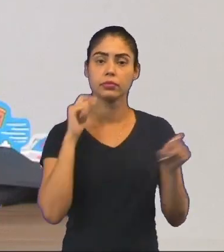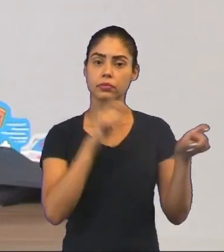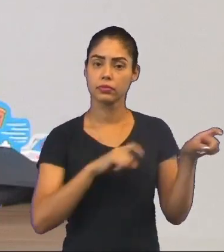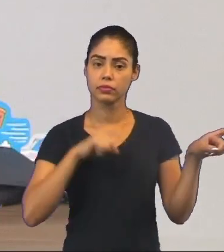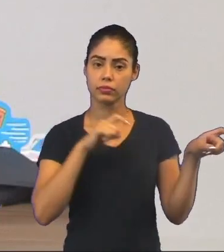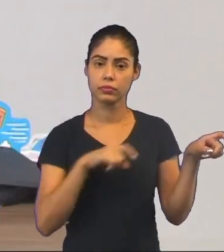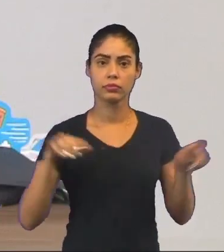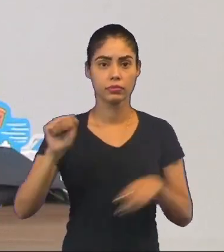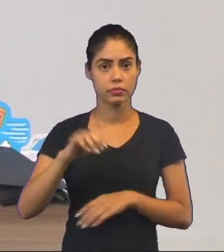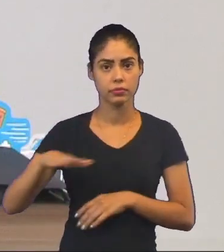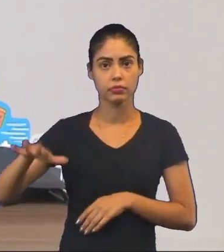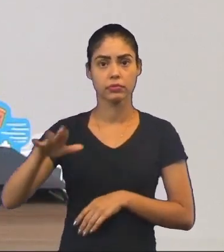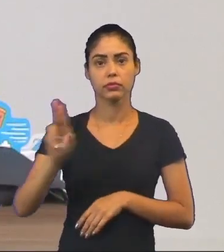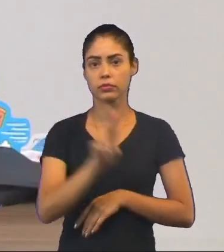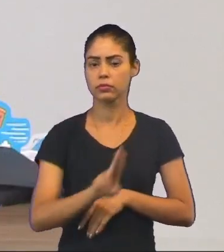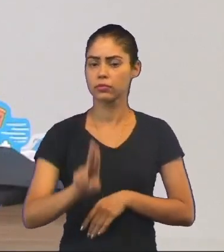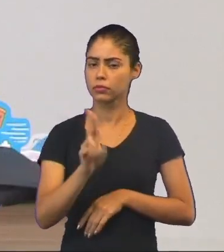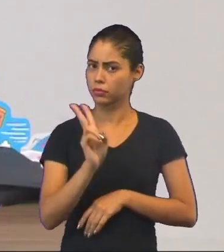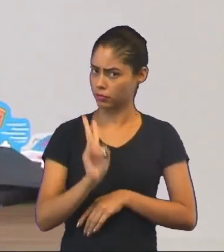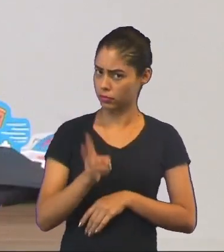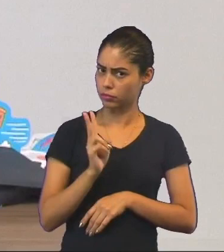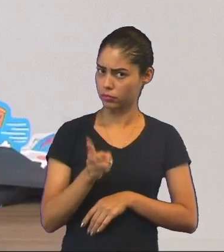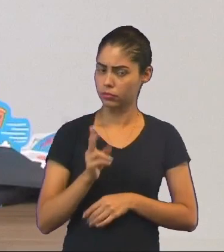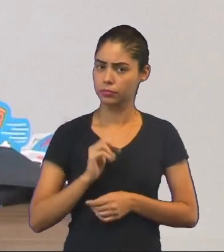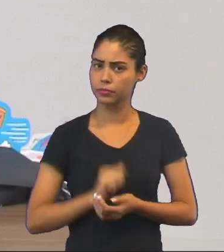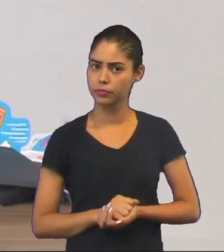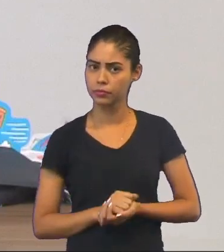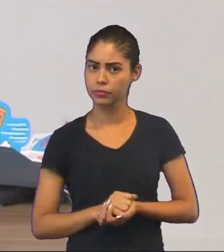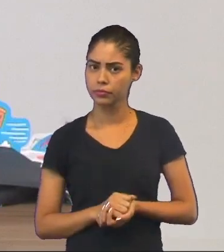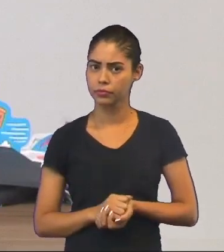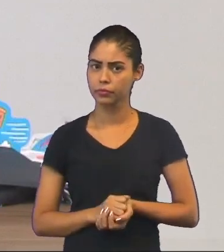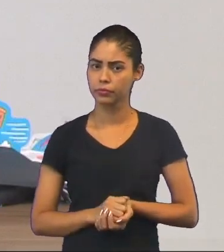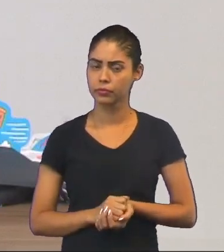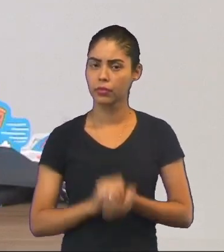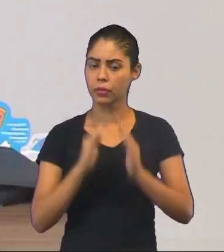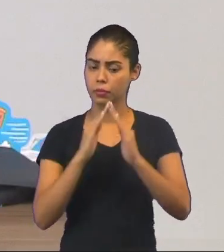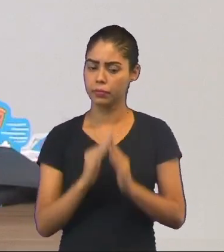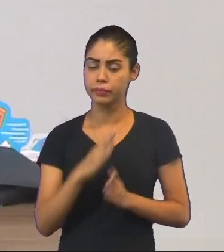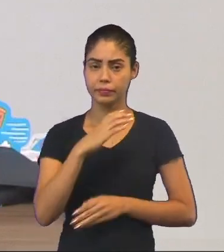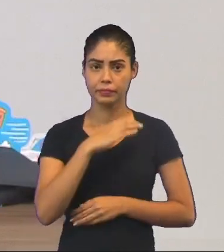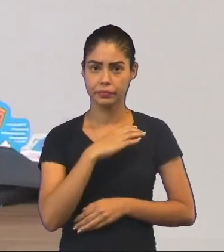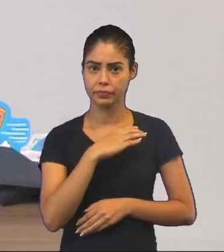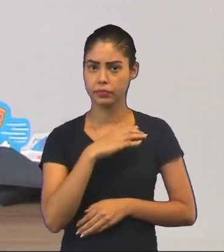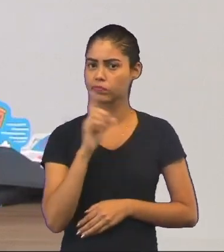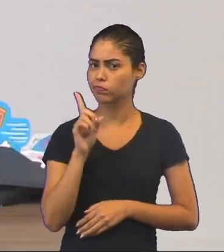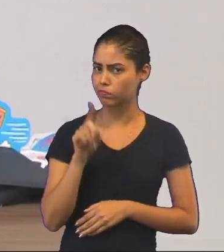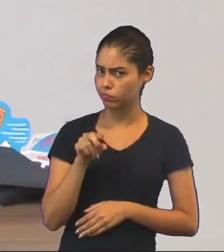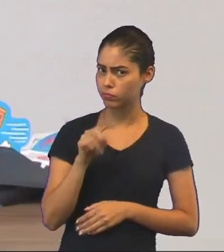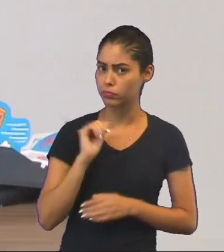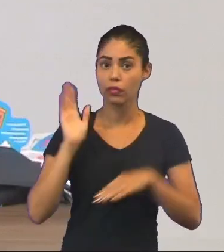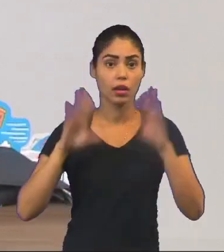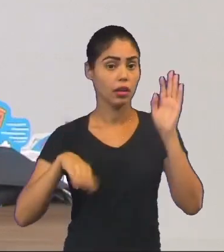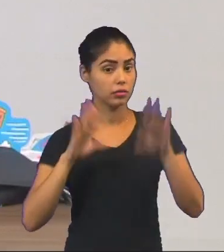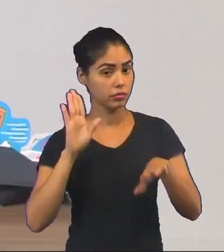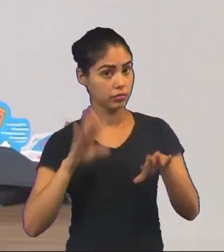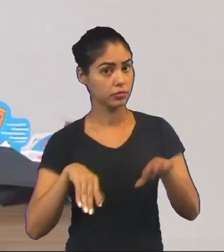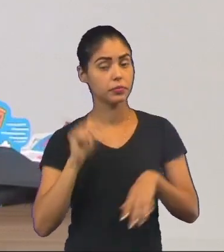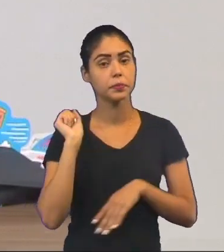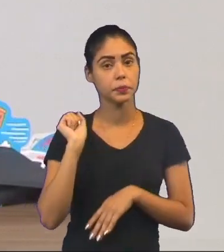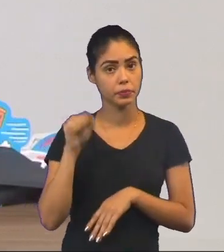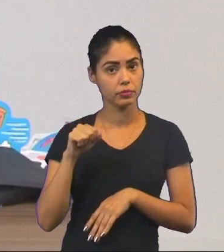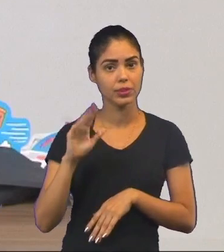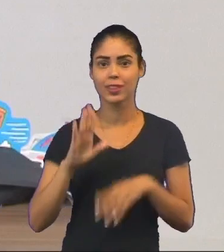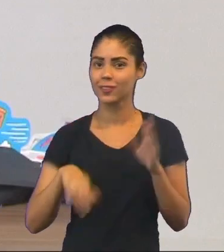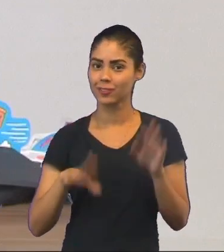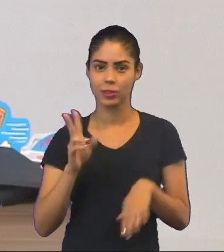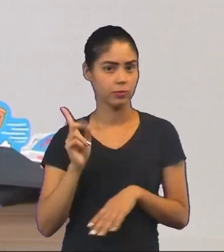rural, elas utilizam o mesmo meio de transporte que as pessoas que moram na cidade? Será? Às vezes sim, às